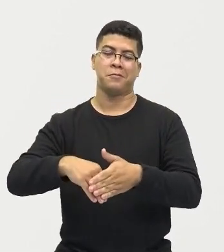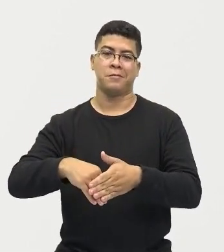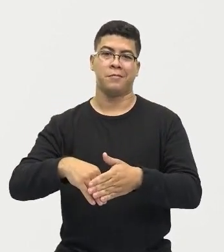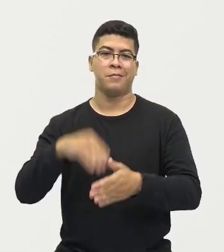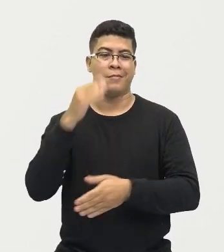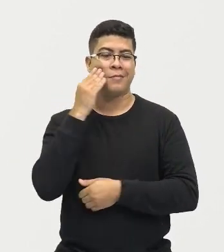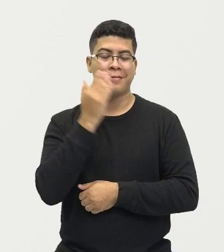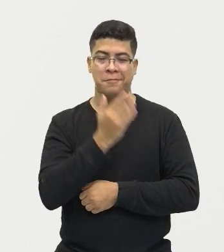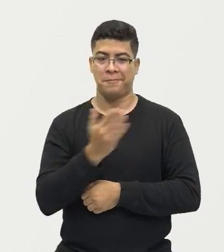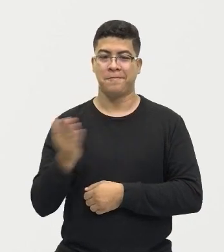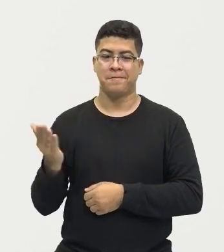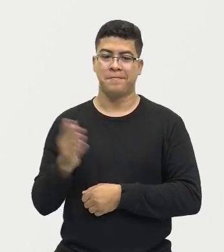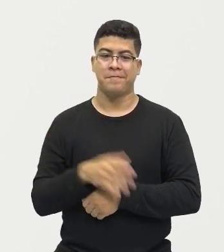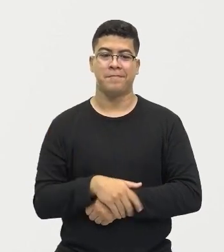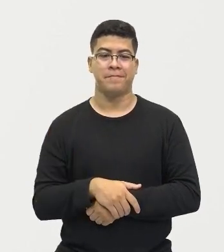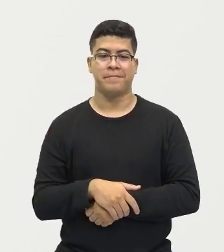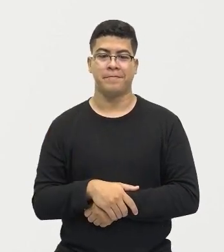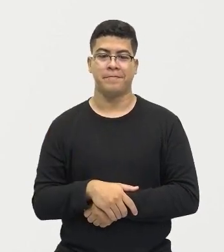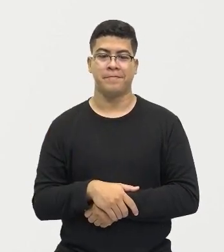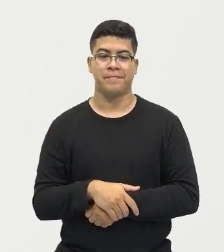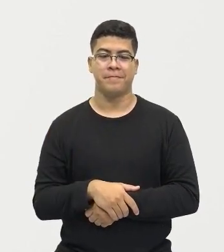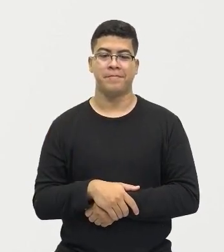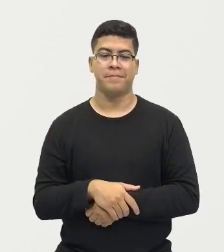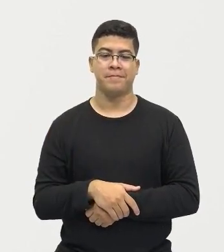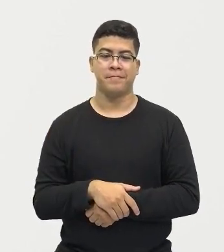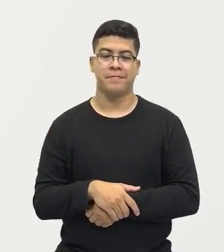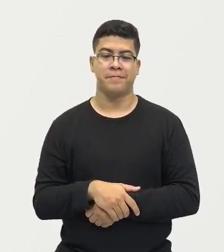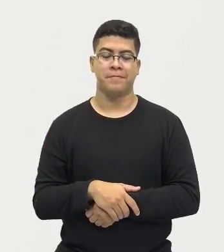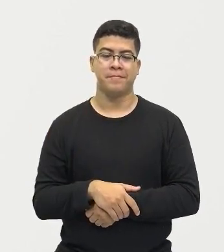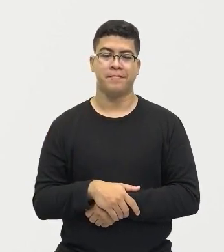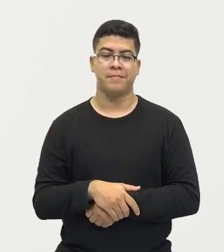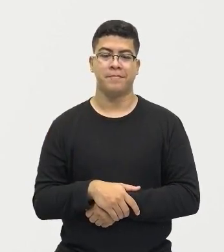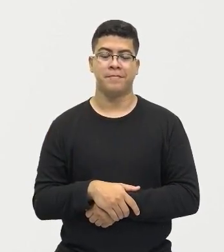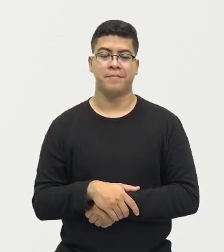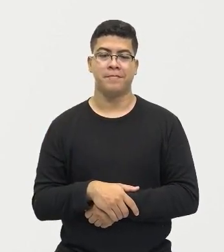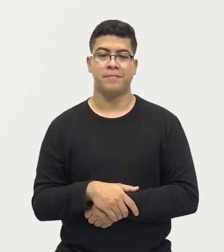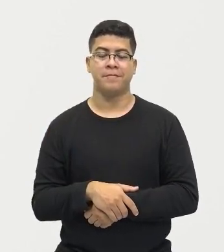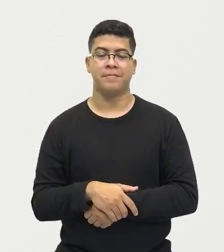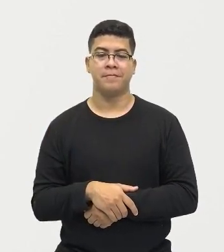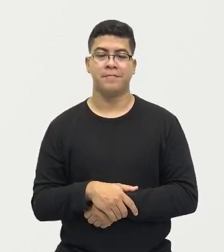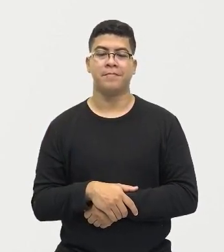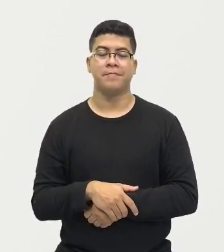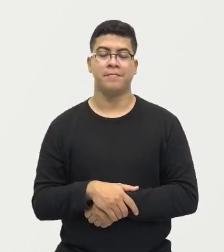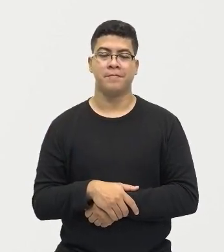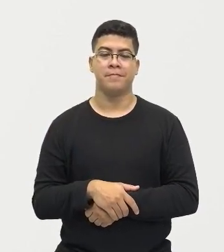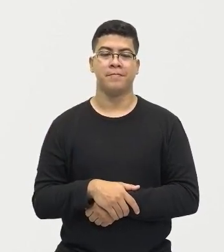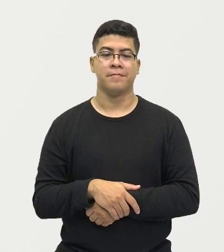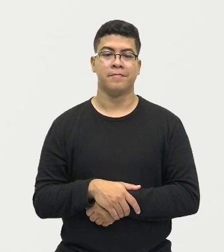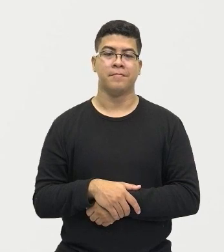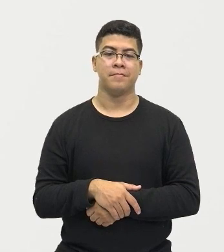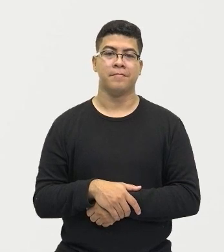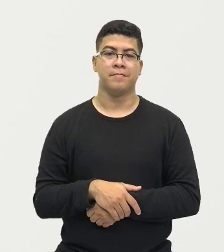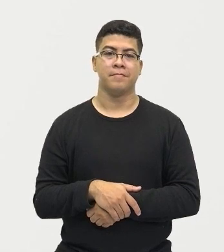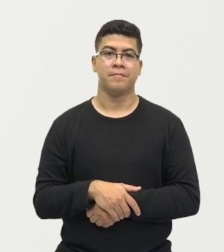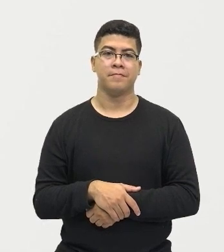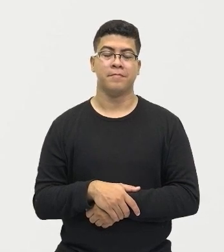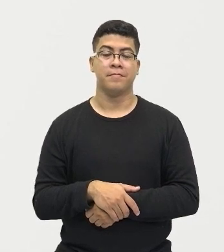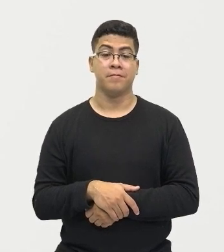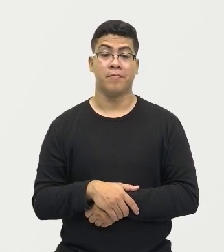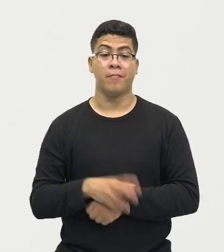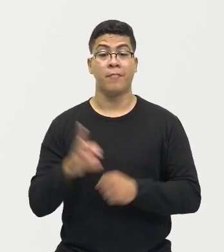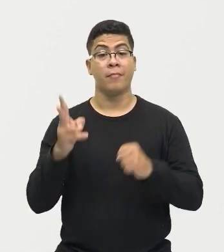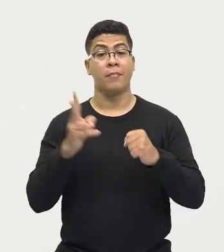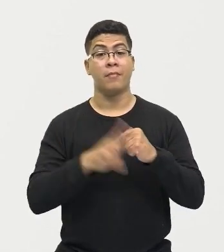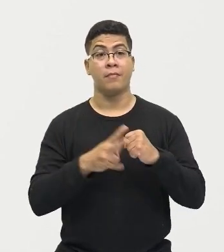oração. O professor riscou aqui, ó. Todos os jogadores é o sujeito da oração. O